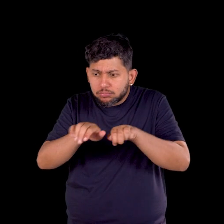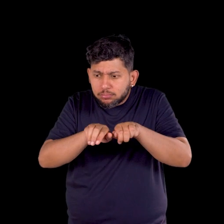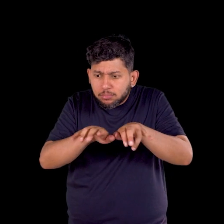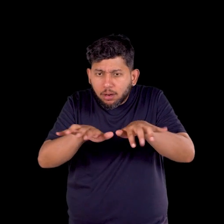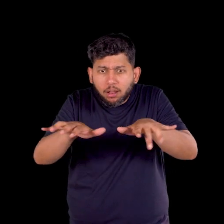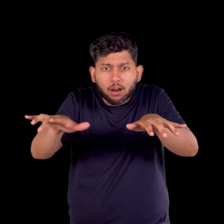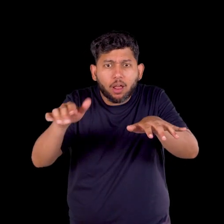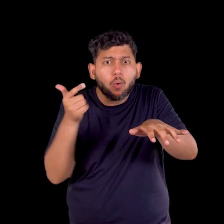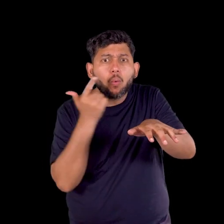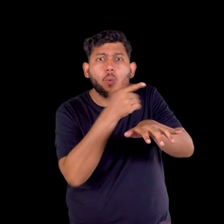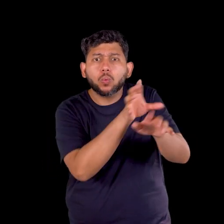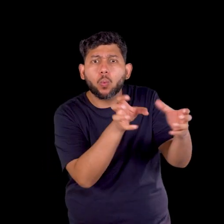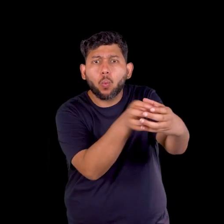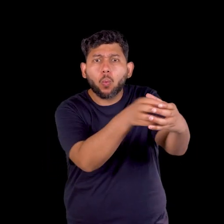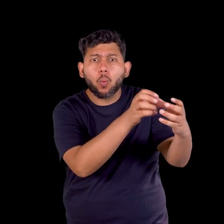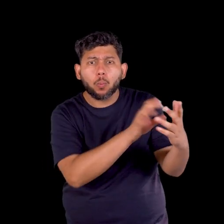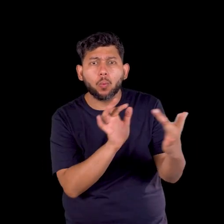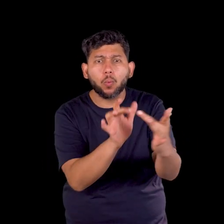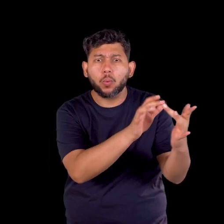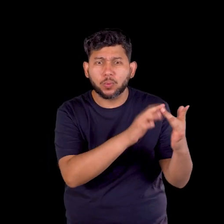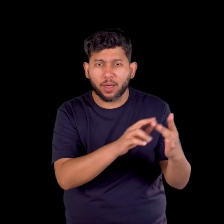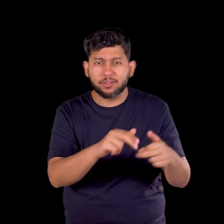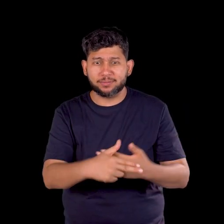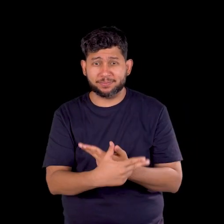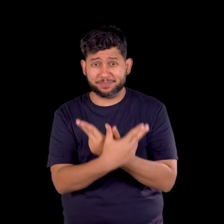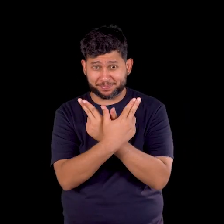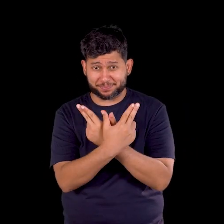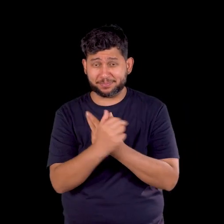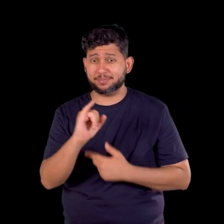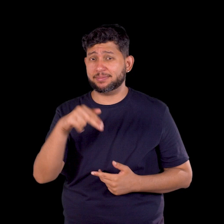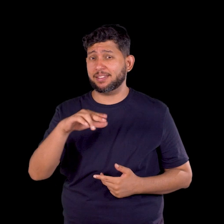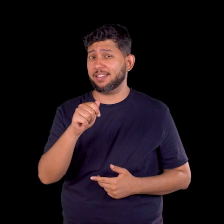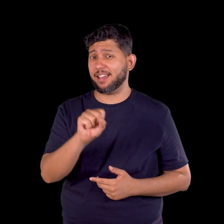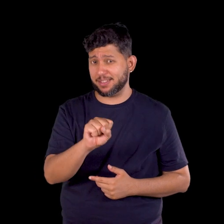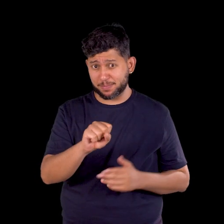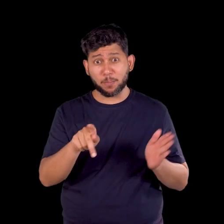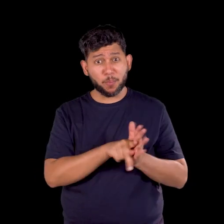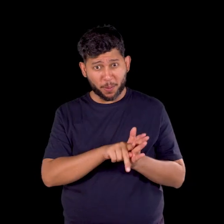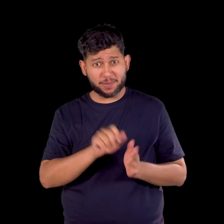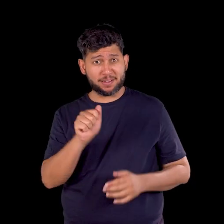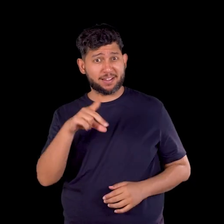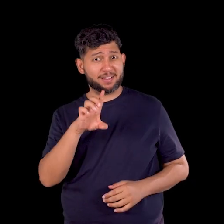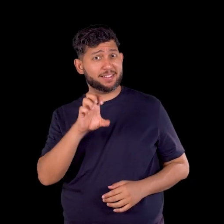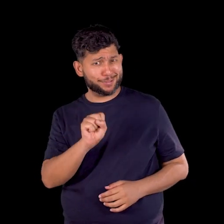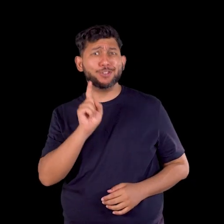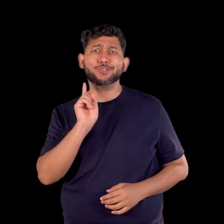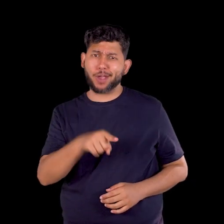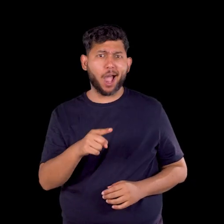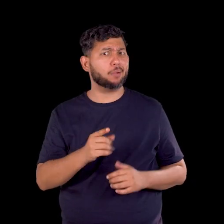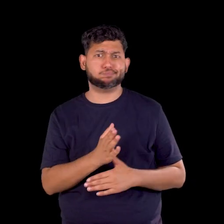outras civilizações, incluindo os Incas, que viviam na região andina e já eram extremamente avançados nessa